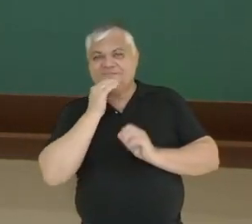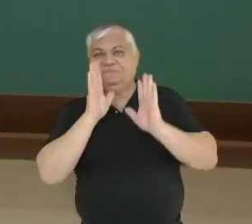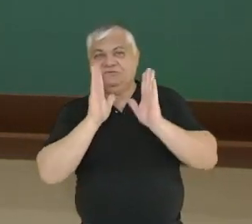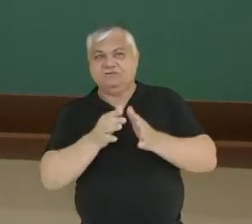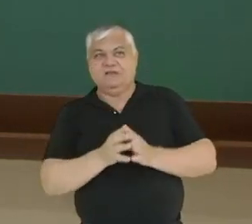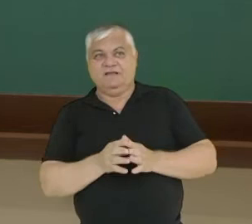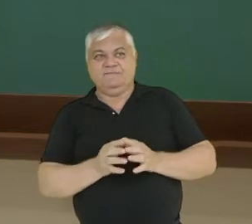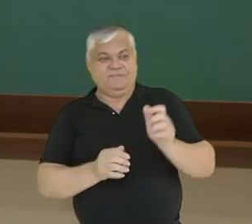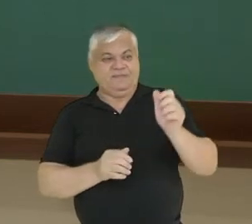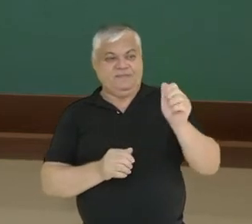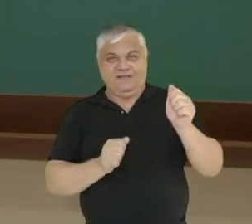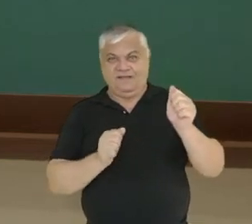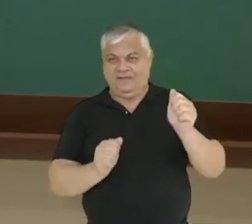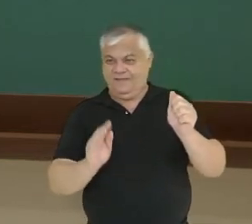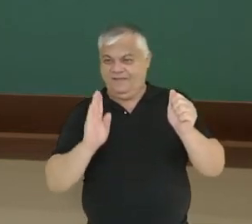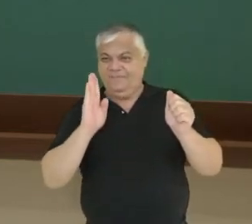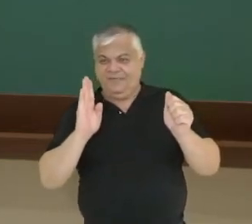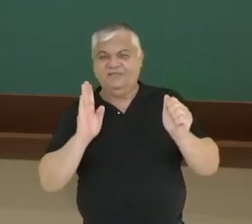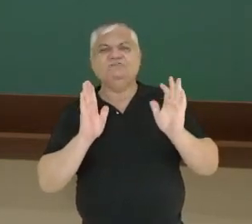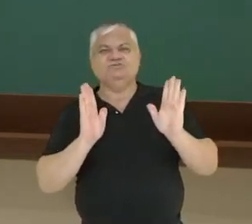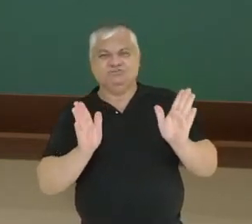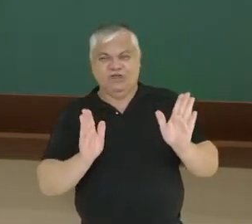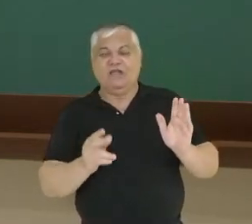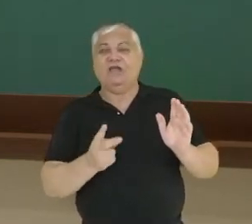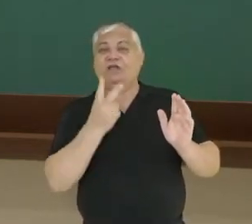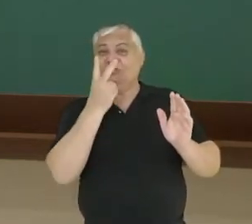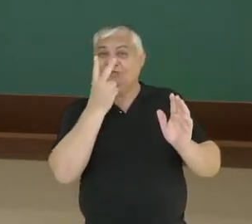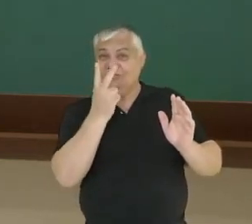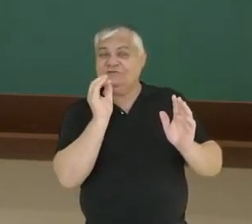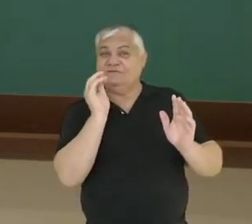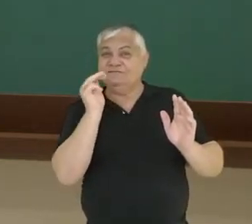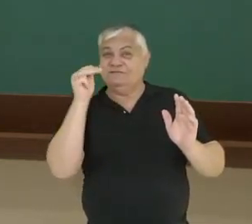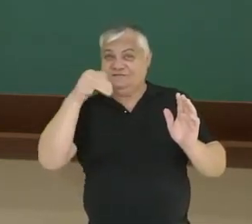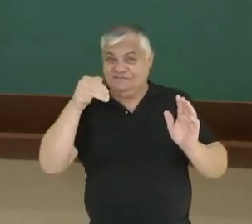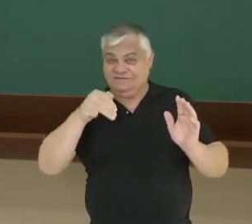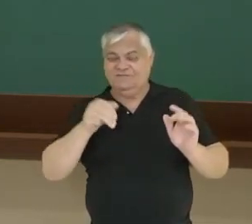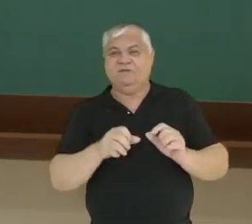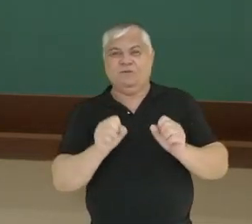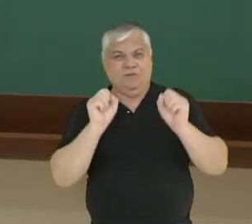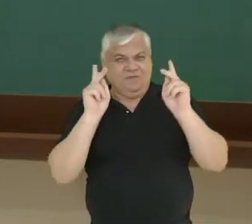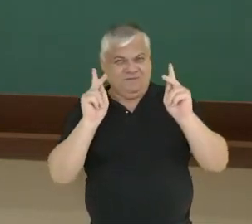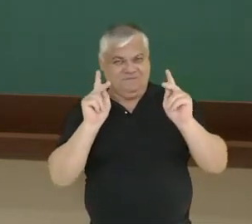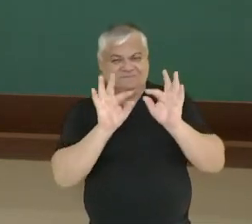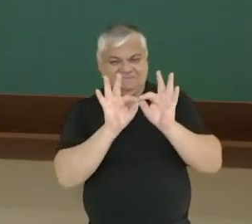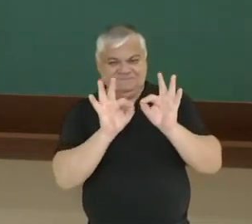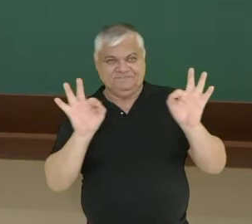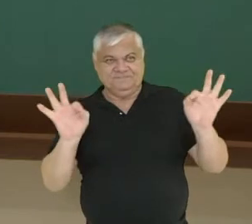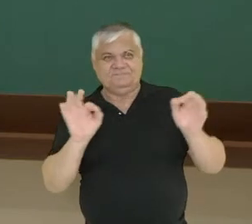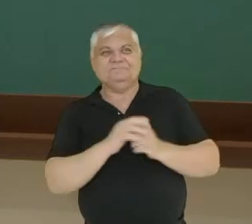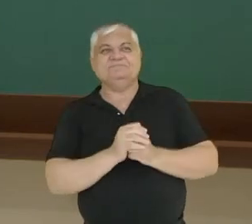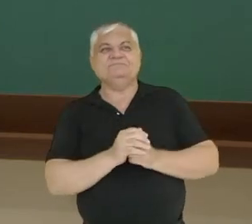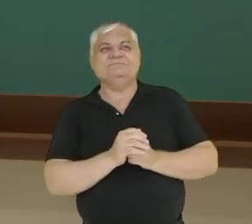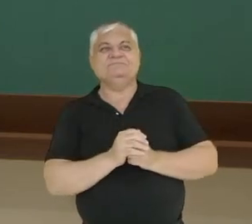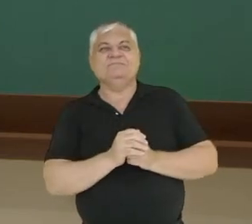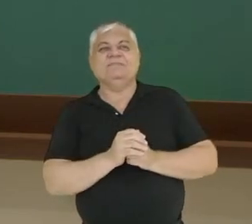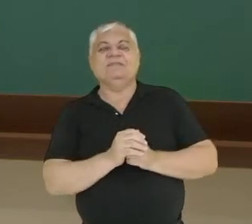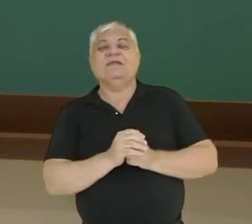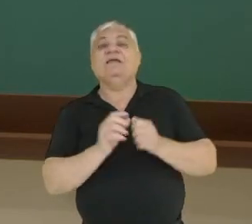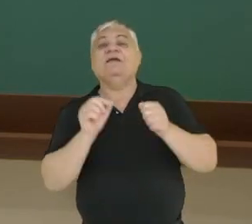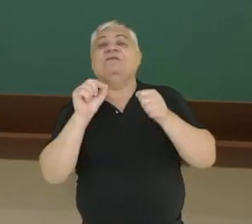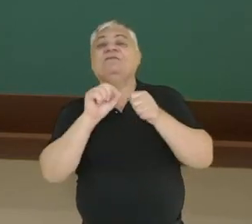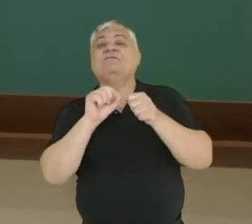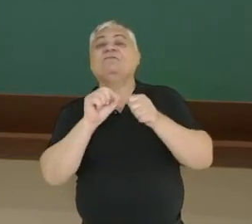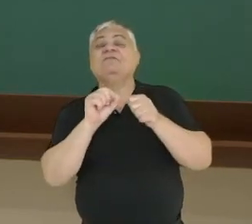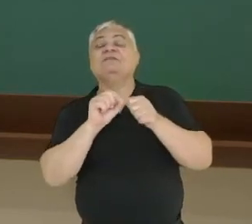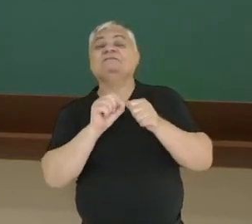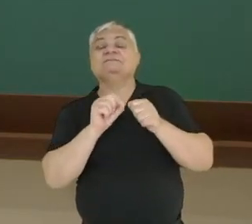medida no seu compasso, você já tem essa abertura certinha no teu compasso. Então agora você vai pegar